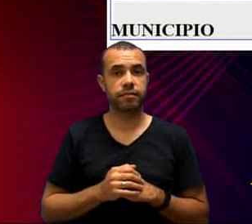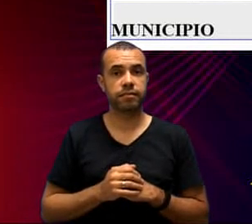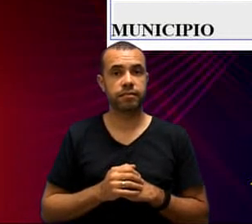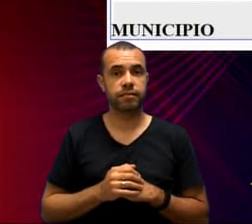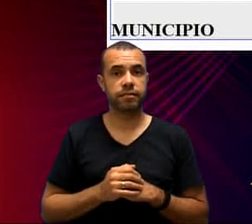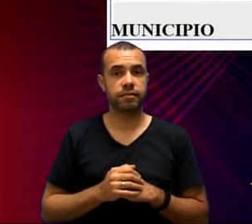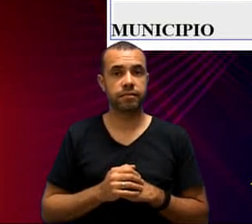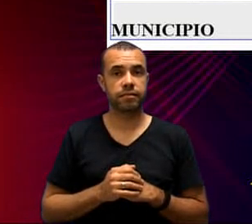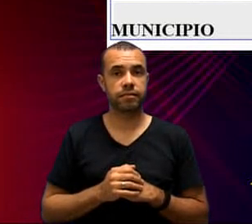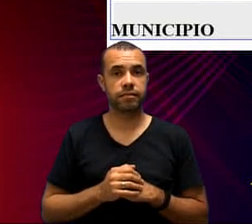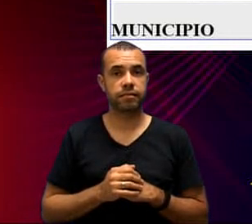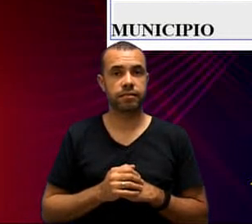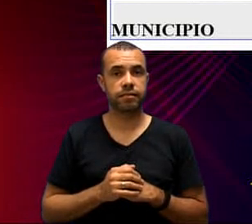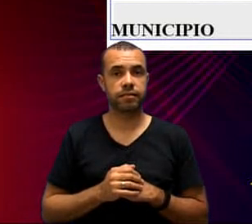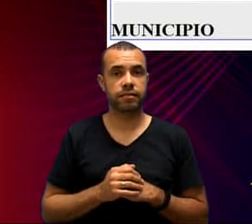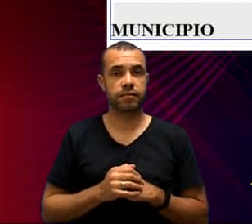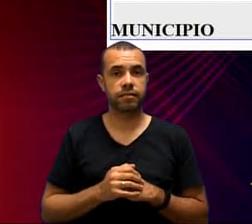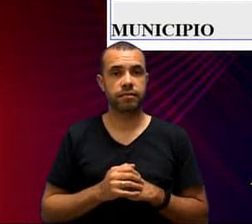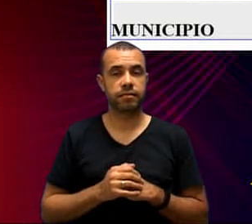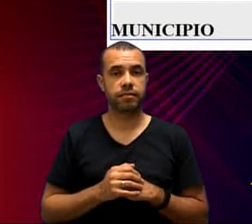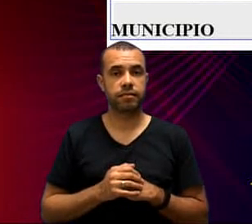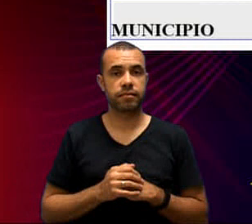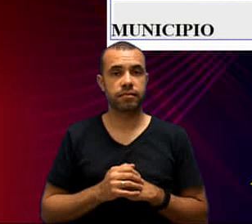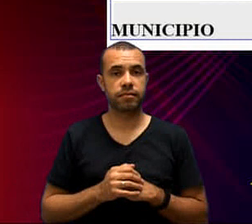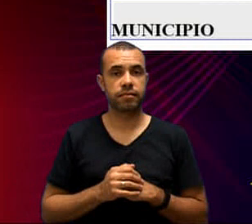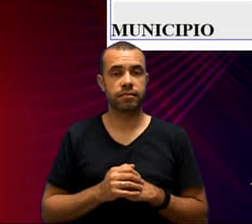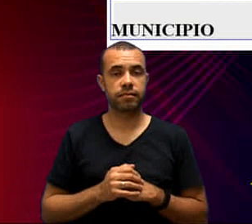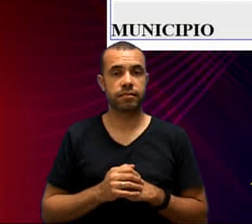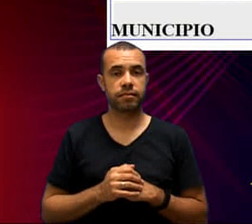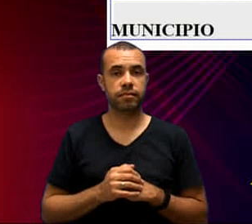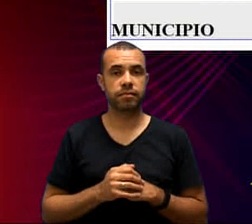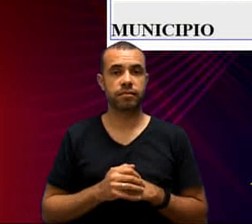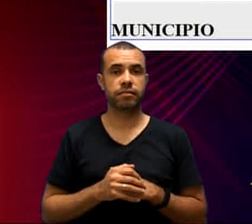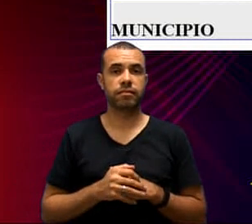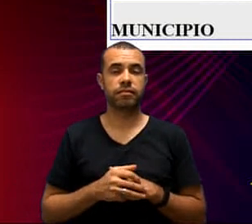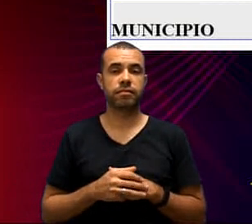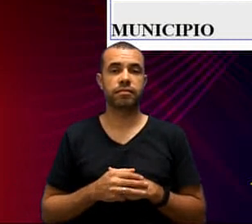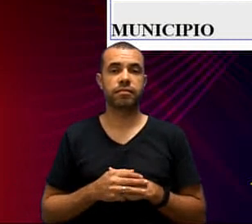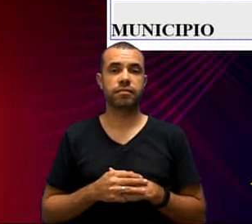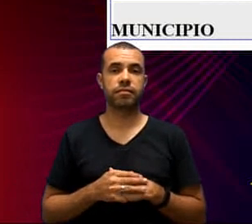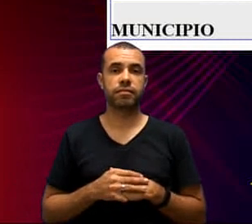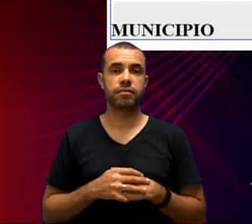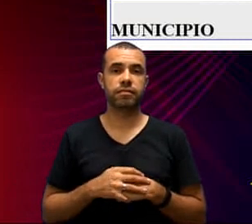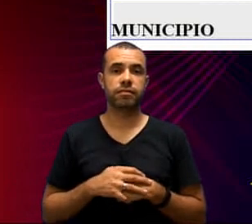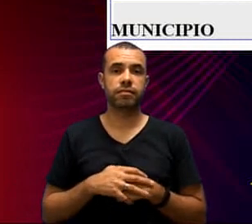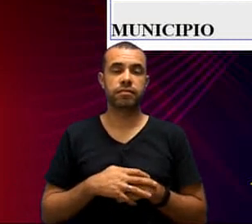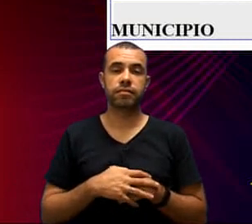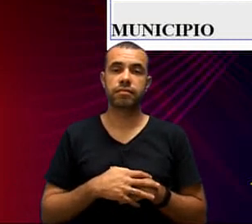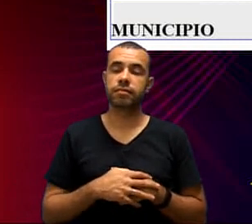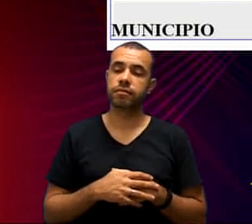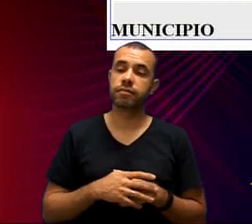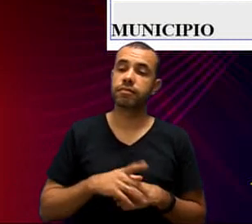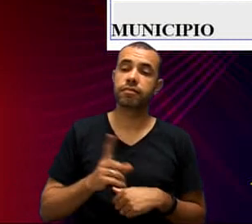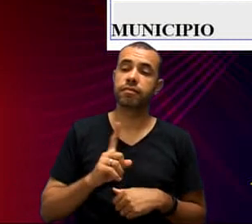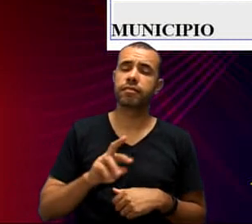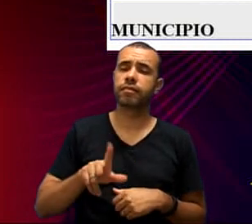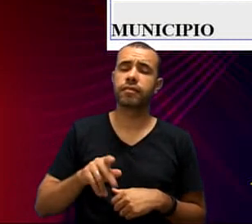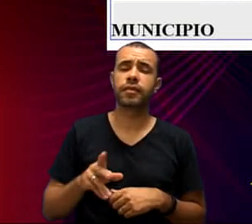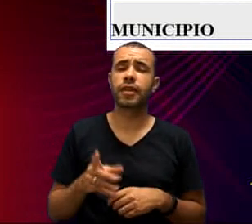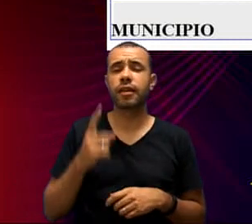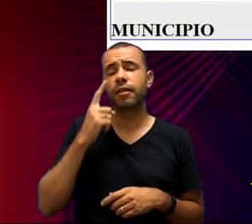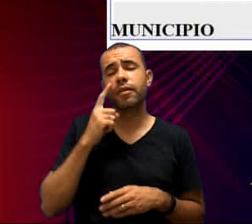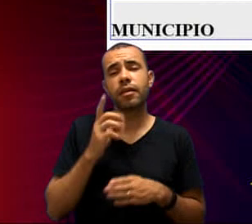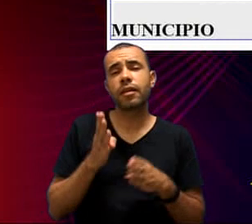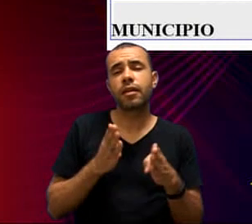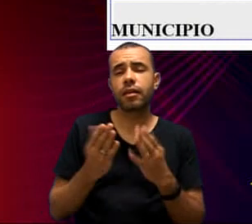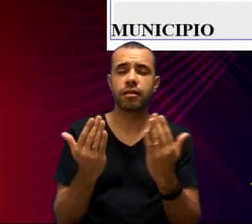Secretário, já que você fez esse esclarecimento, você está falando aqui na diferença da projeção? Não, na verdade, eu fiz uma demonstração de quanto